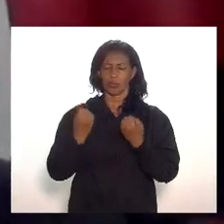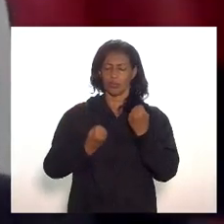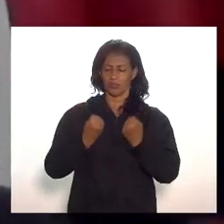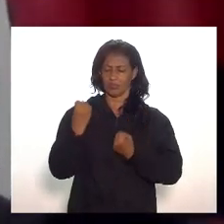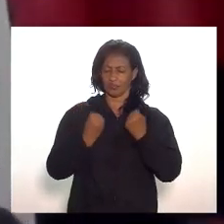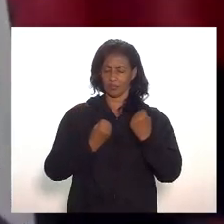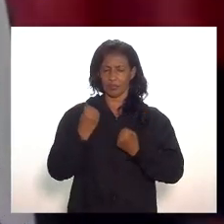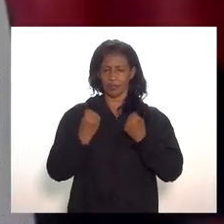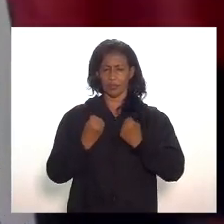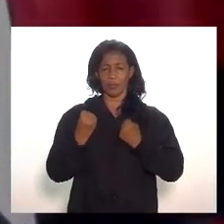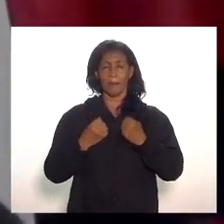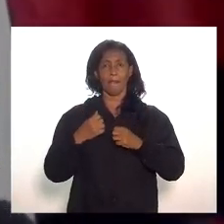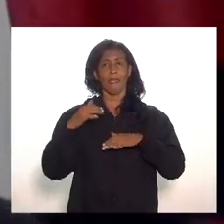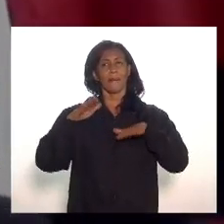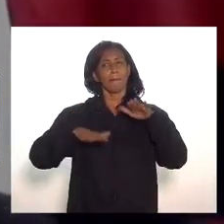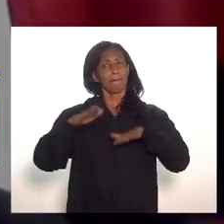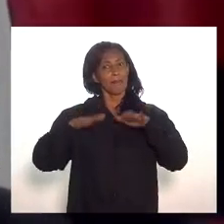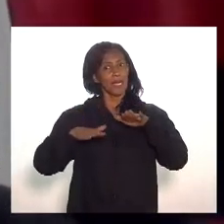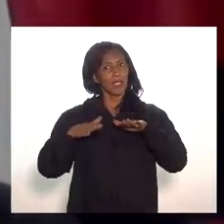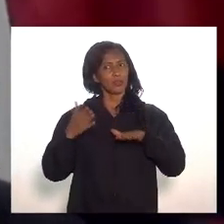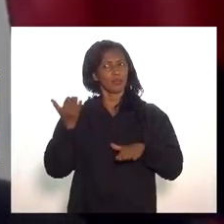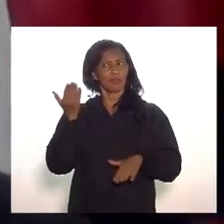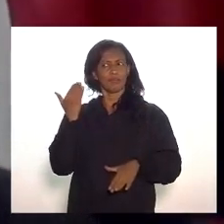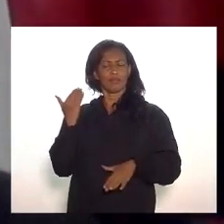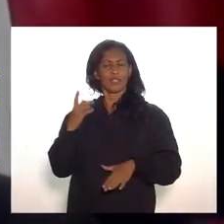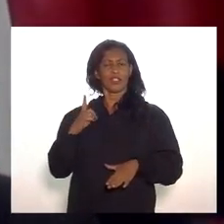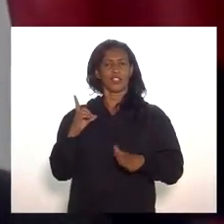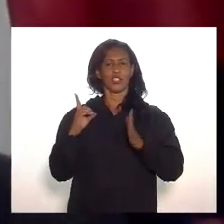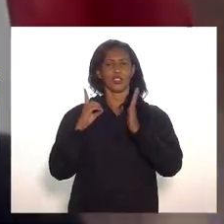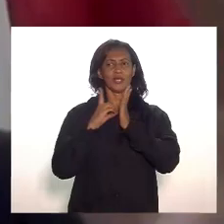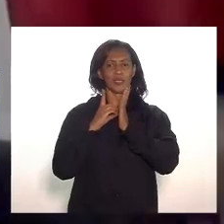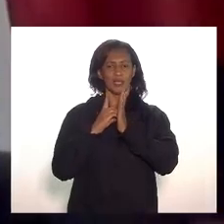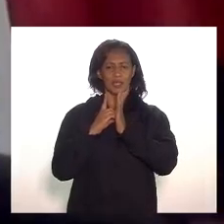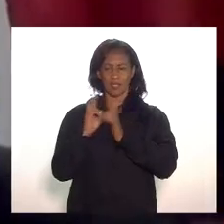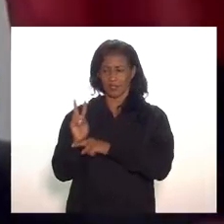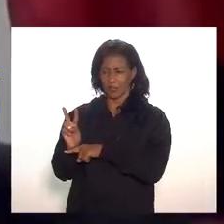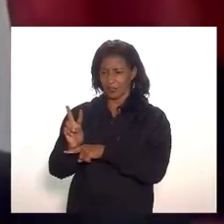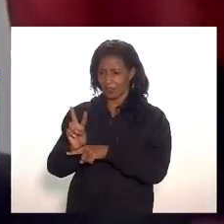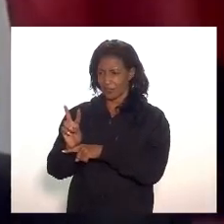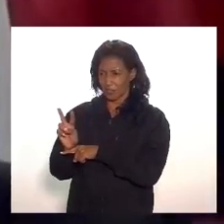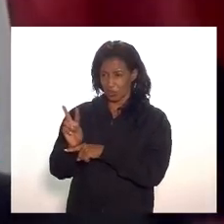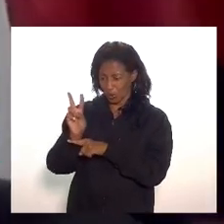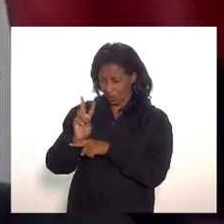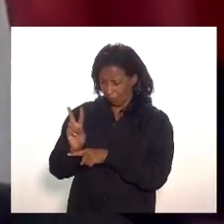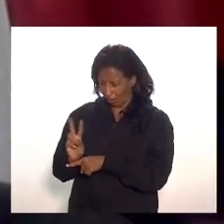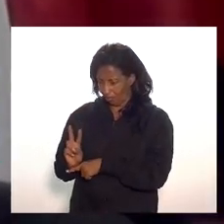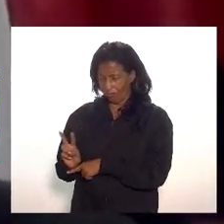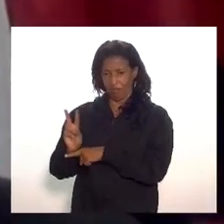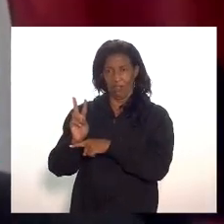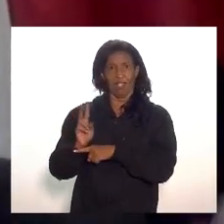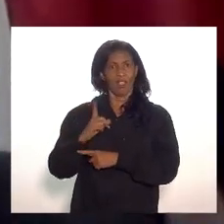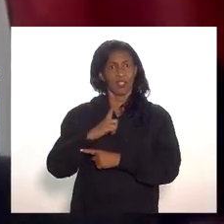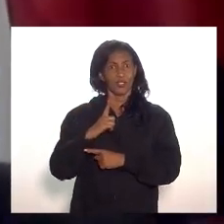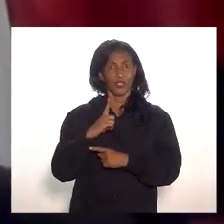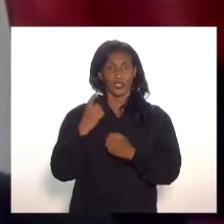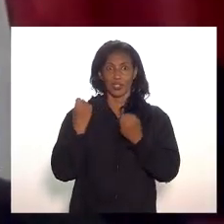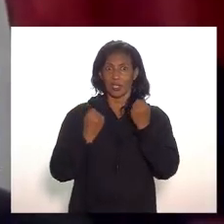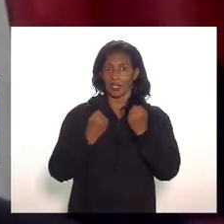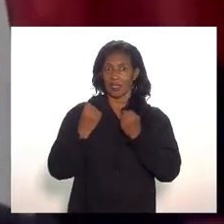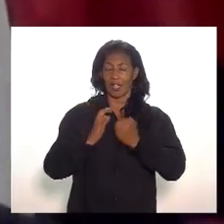quando existia a vistoria do DETRAN, circulando em péssimas condições,